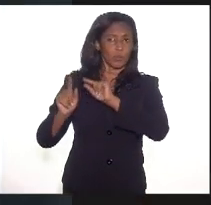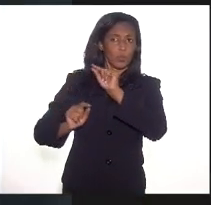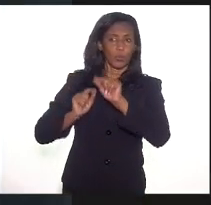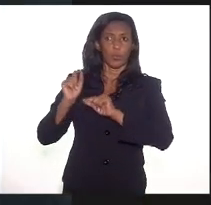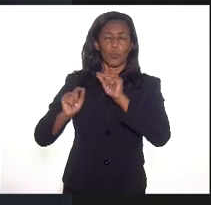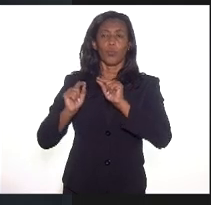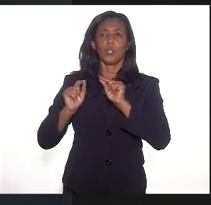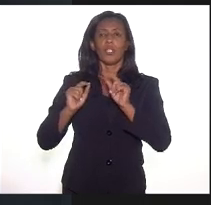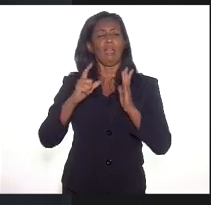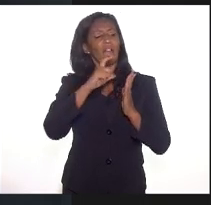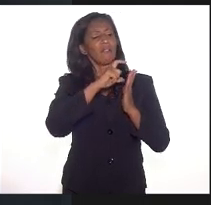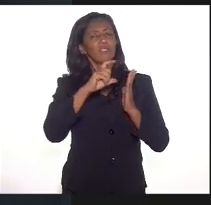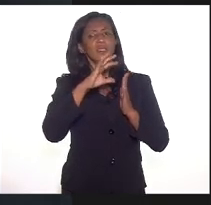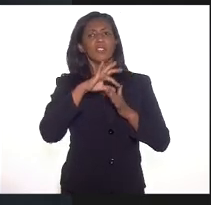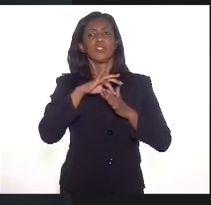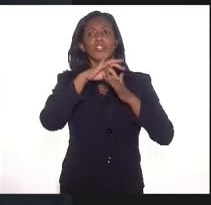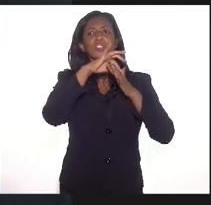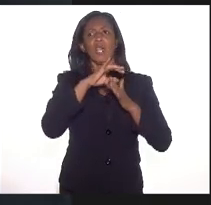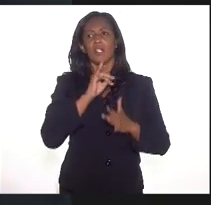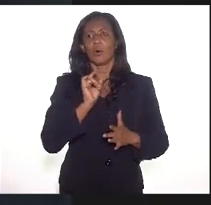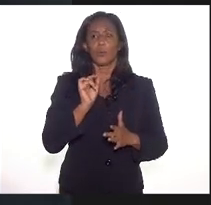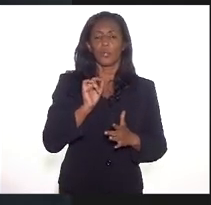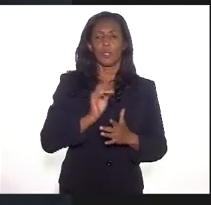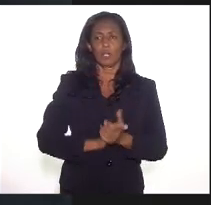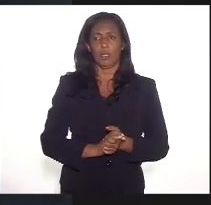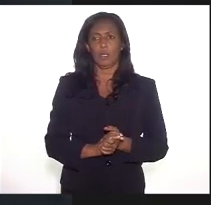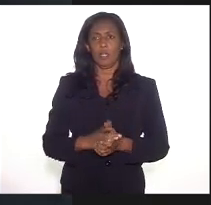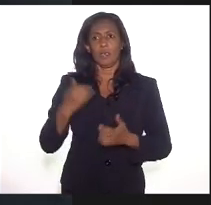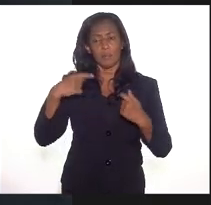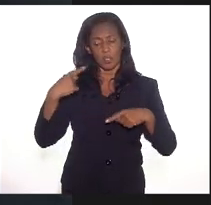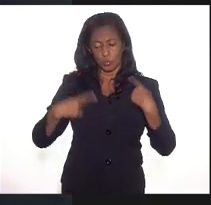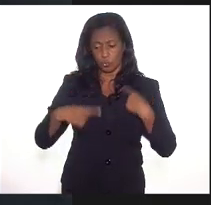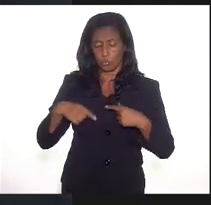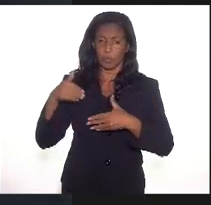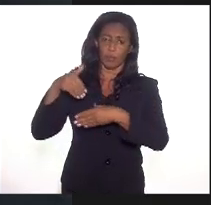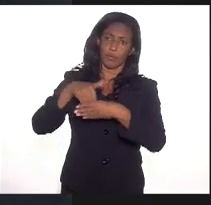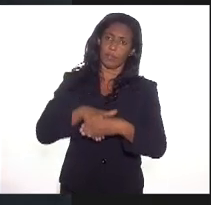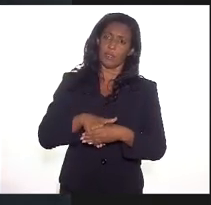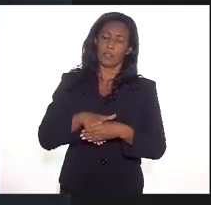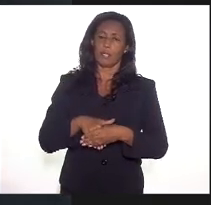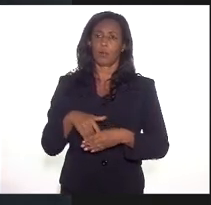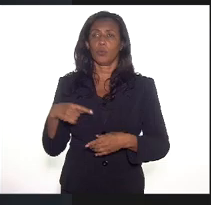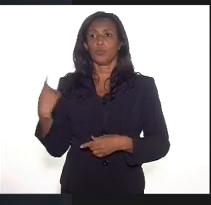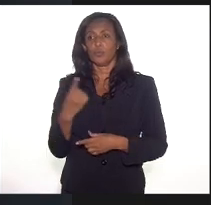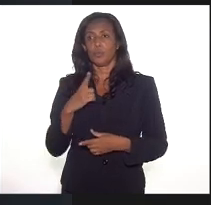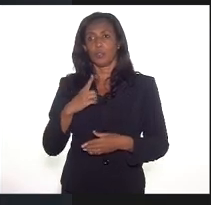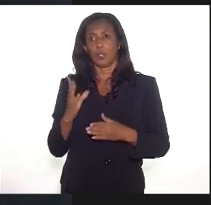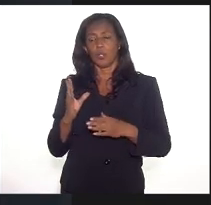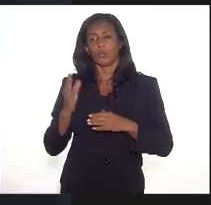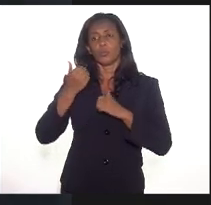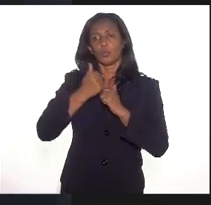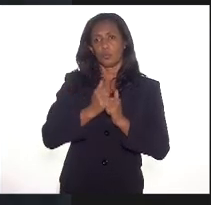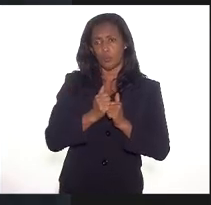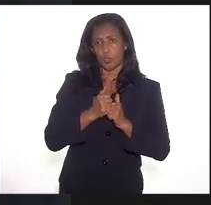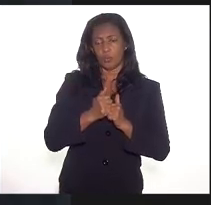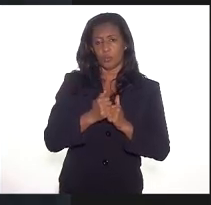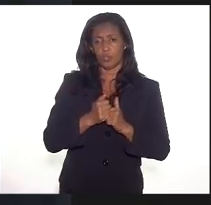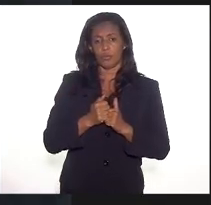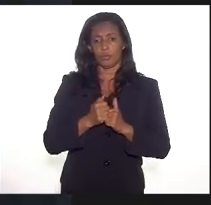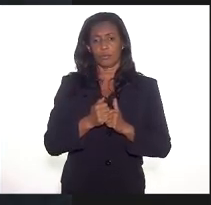o destaque dele, submeter à discussão e votação, porque nós temos um substitutivo, como disse o deputado Márcio